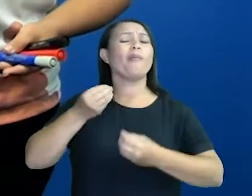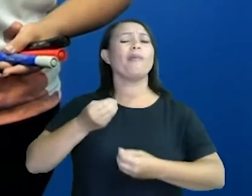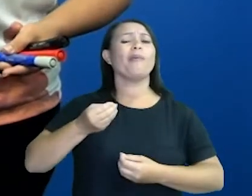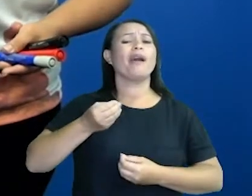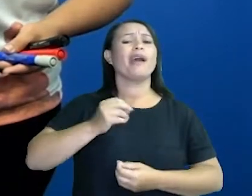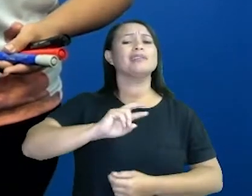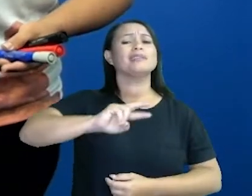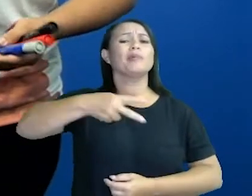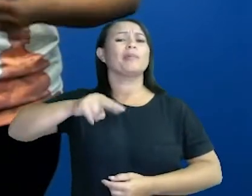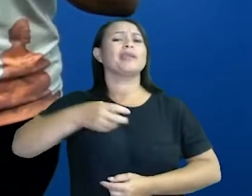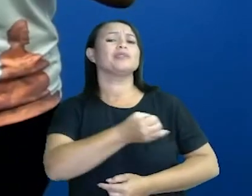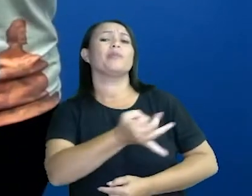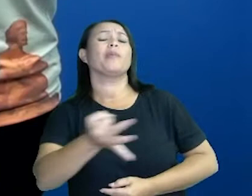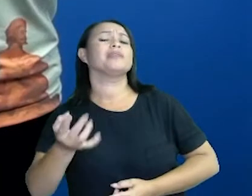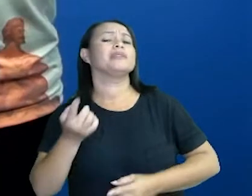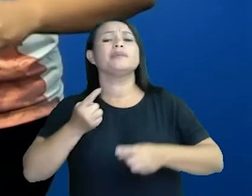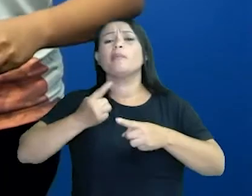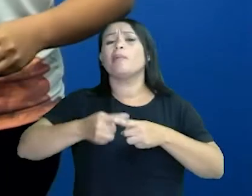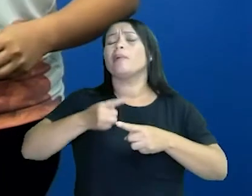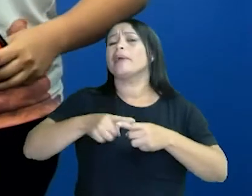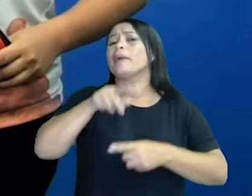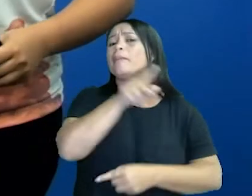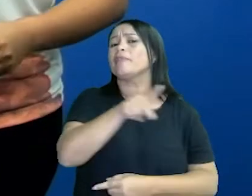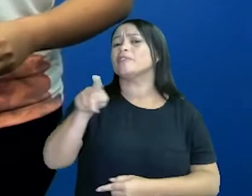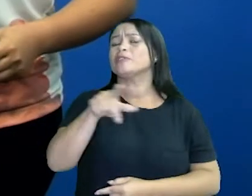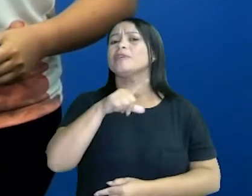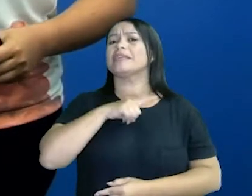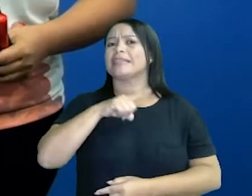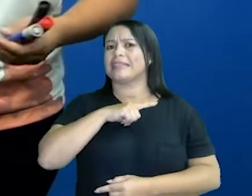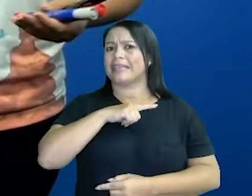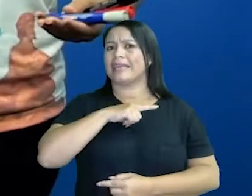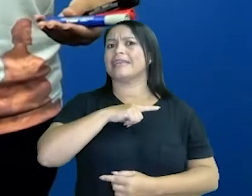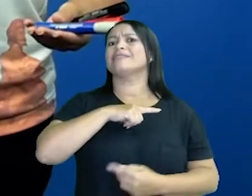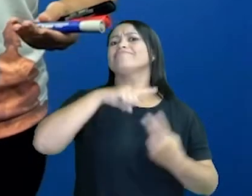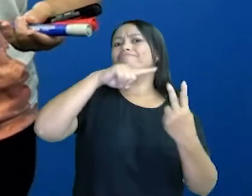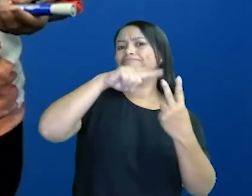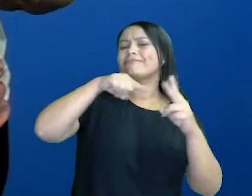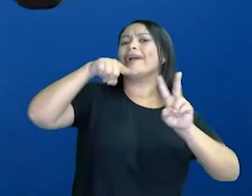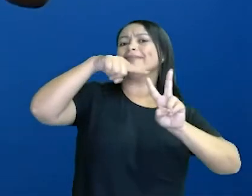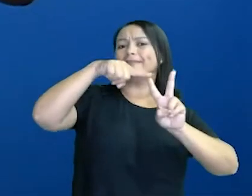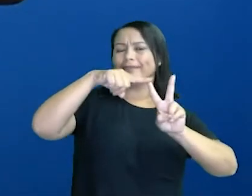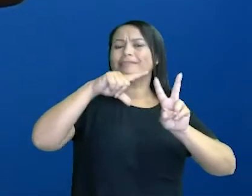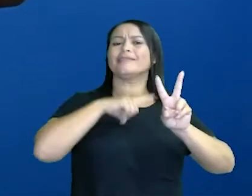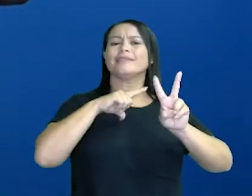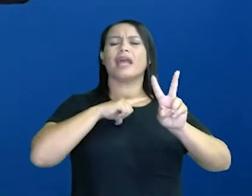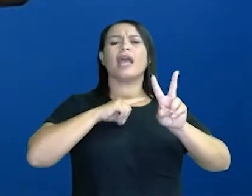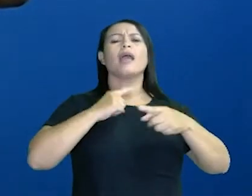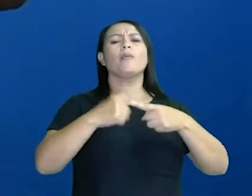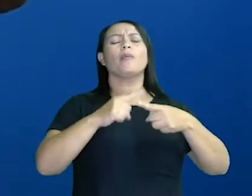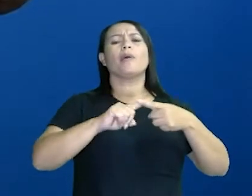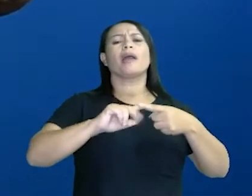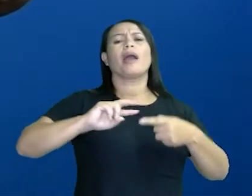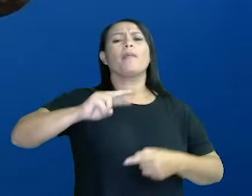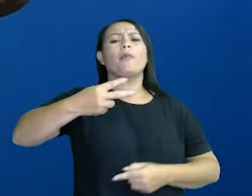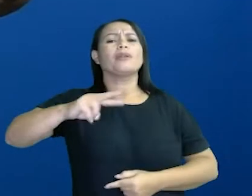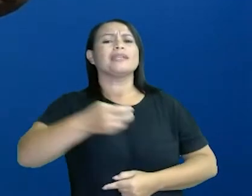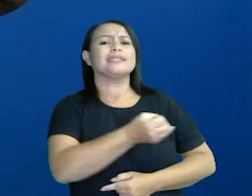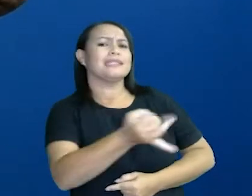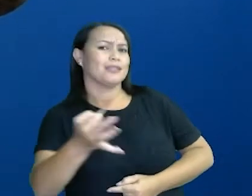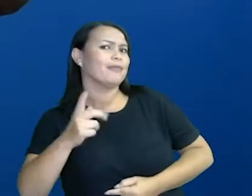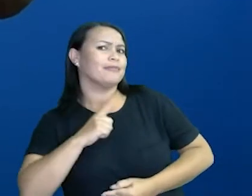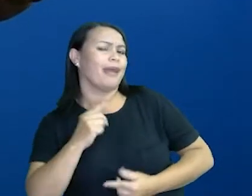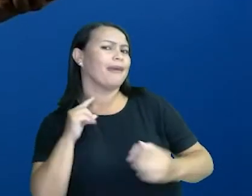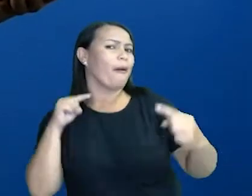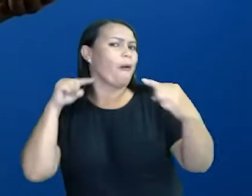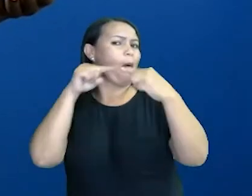se propriedade das potências porque professora Tá errado se ação porque potência e radiciação tem tudo